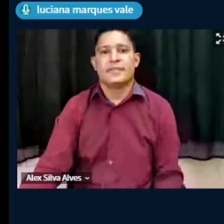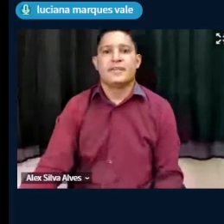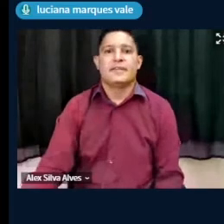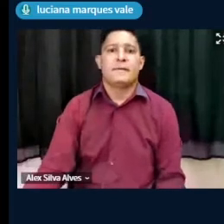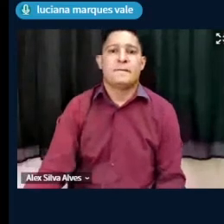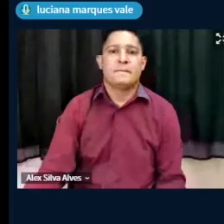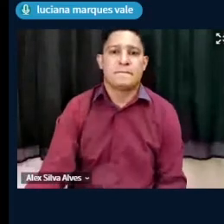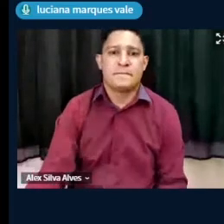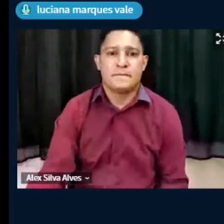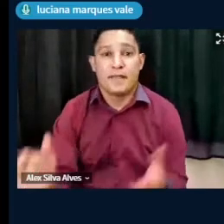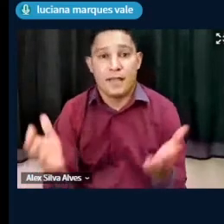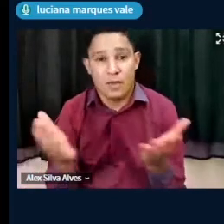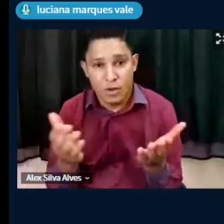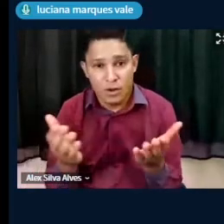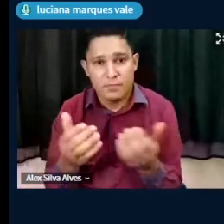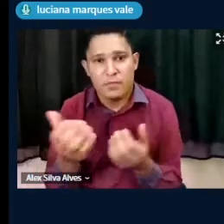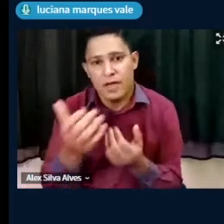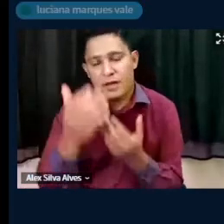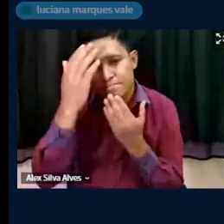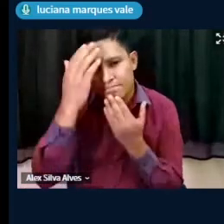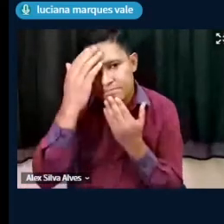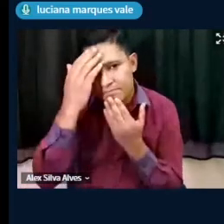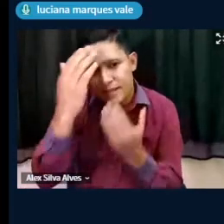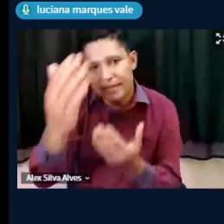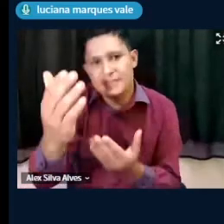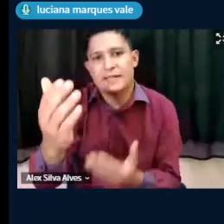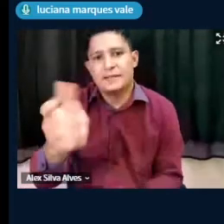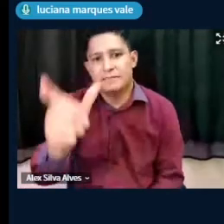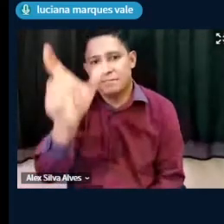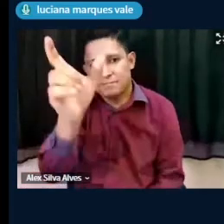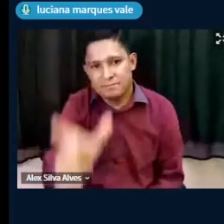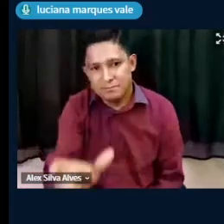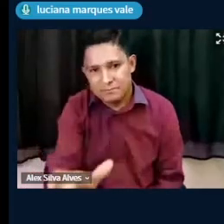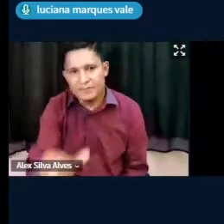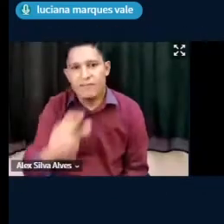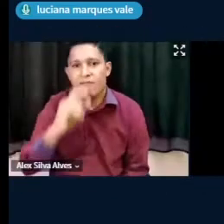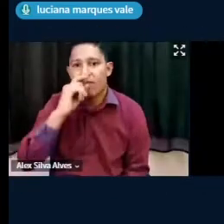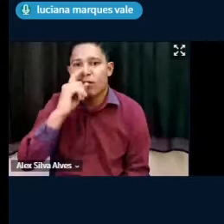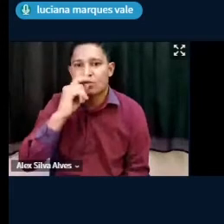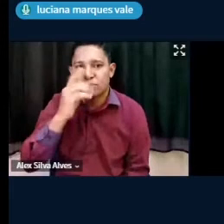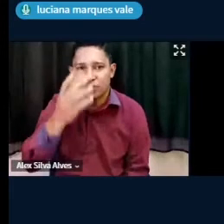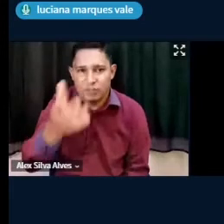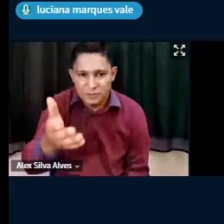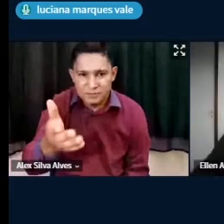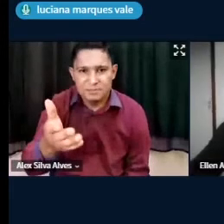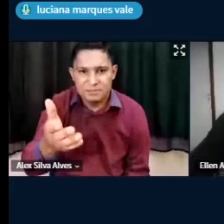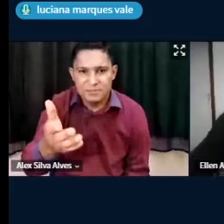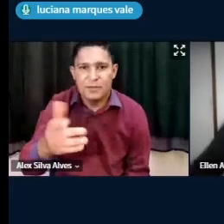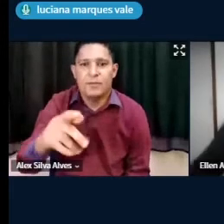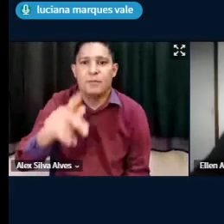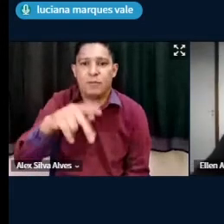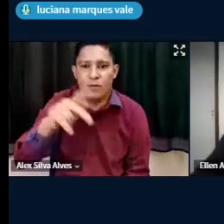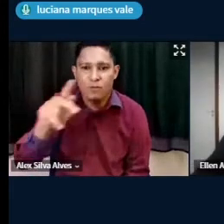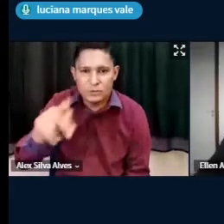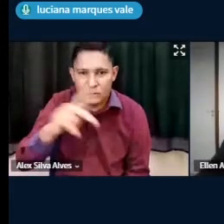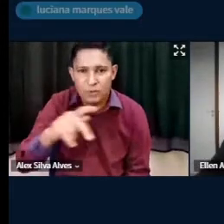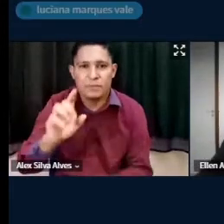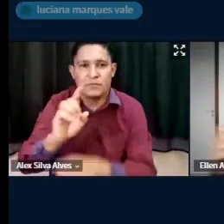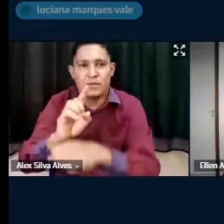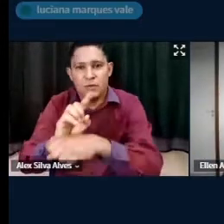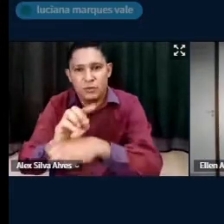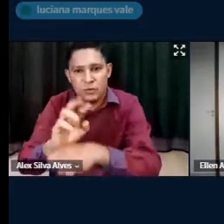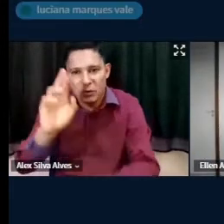Bem, com isso, eu gostaria de agradecer realmente a professora